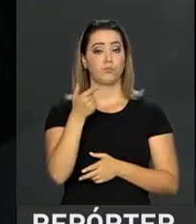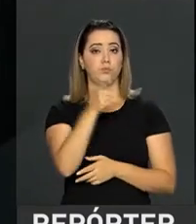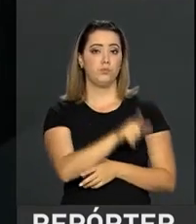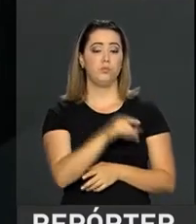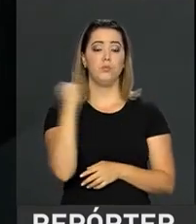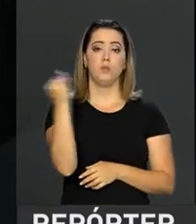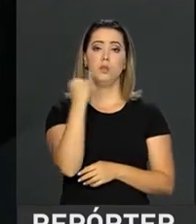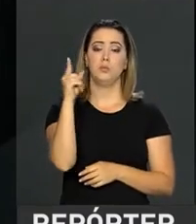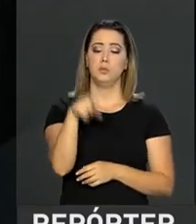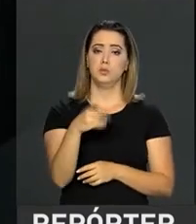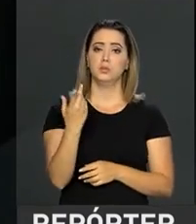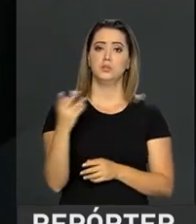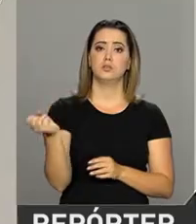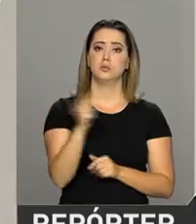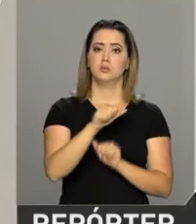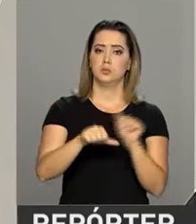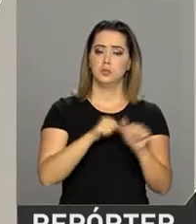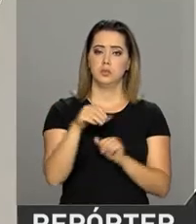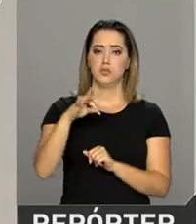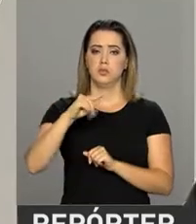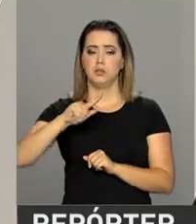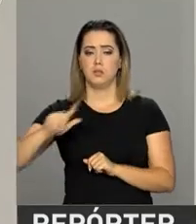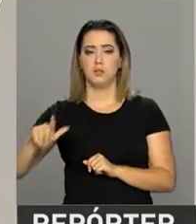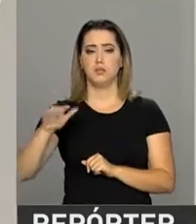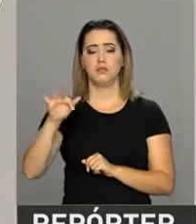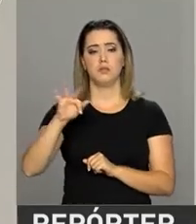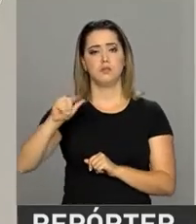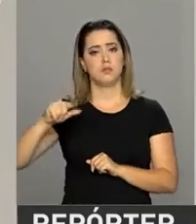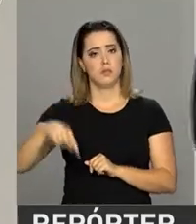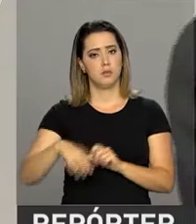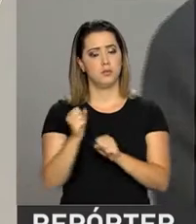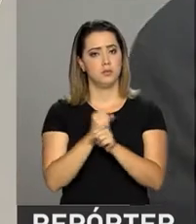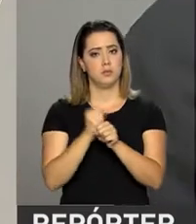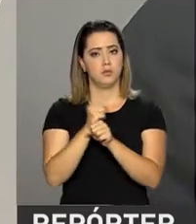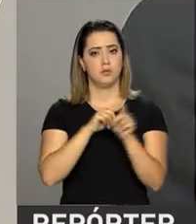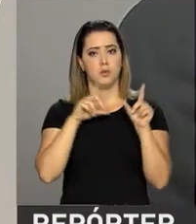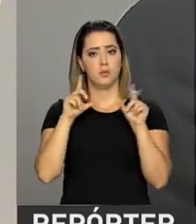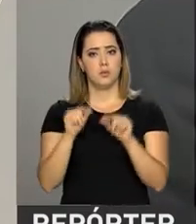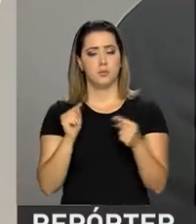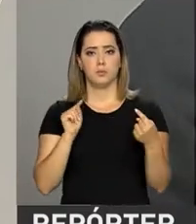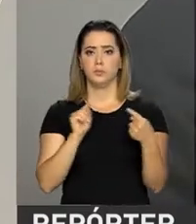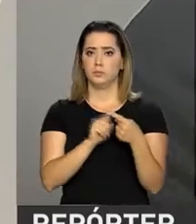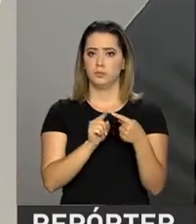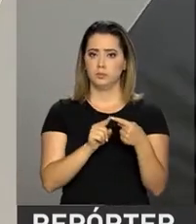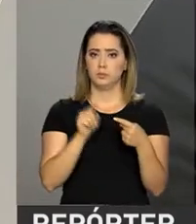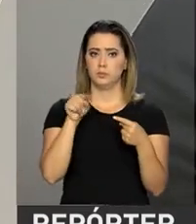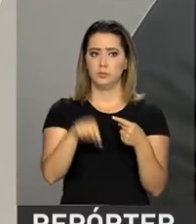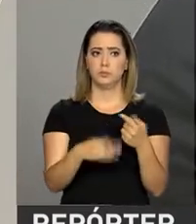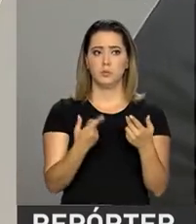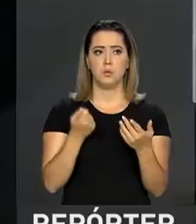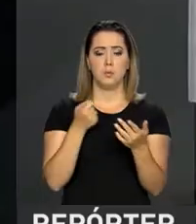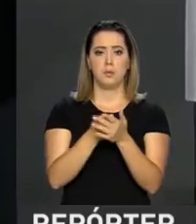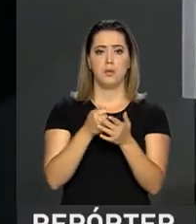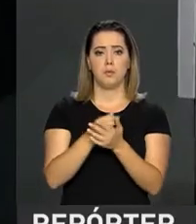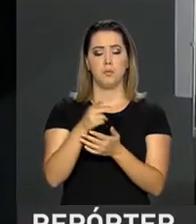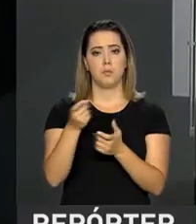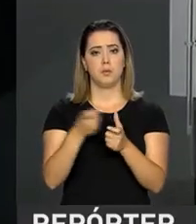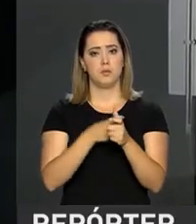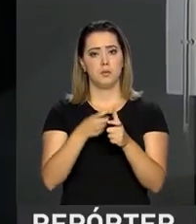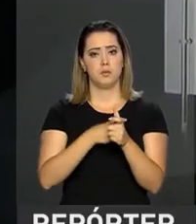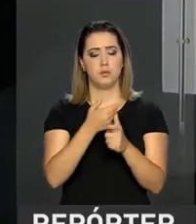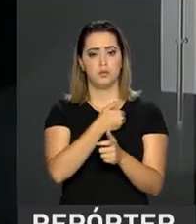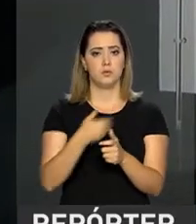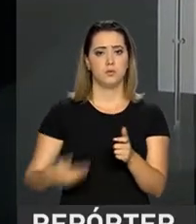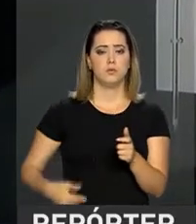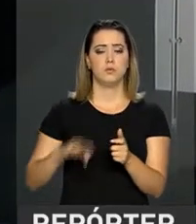a mudança da meta fiscal deste ano segundo temer a baixa adesão ao refis programa de refinanciamento das dívidas da união proposto pelo